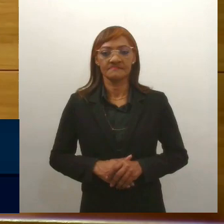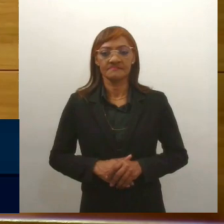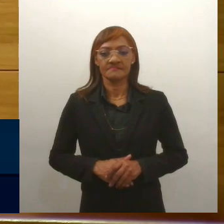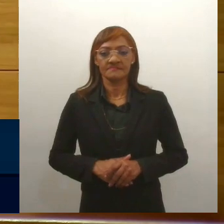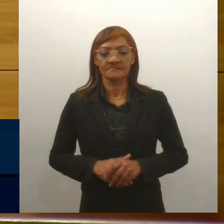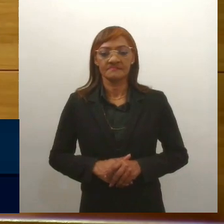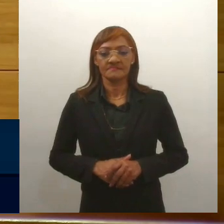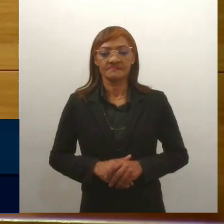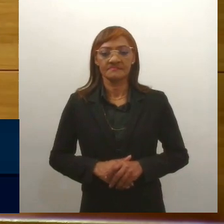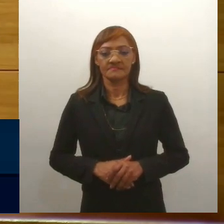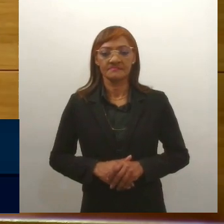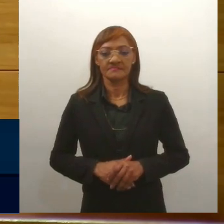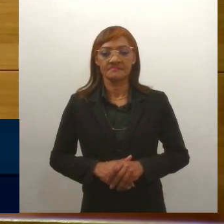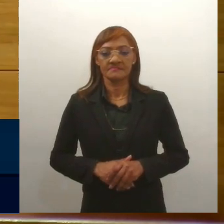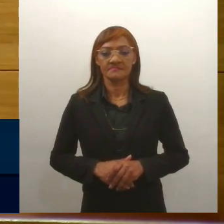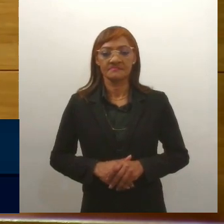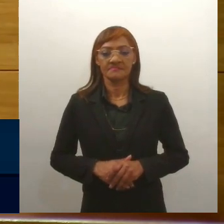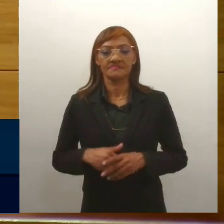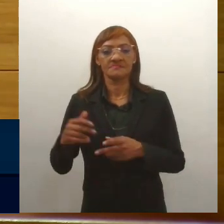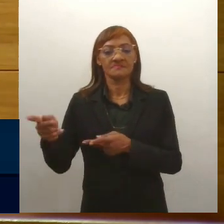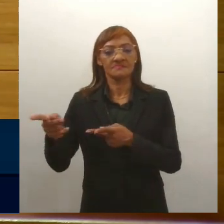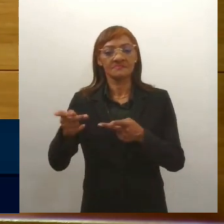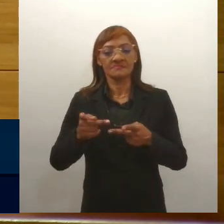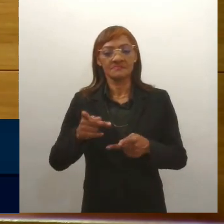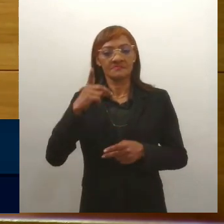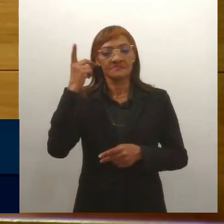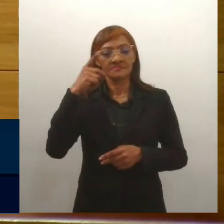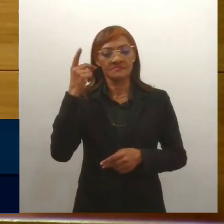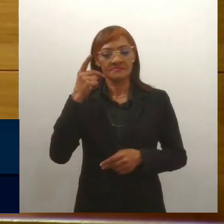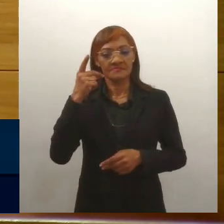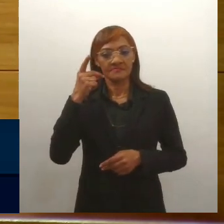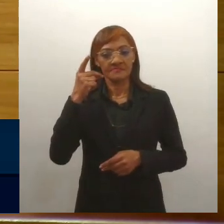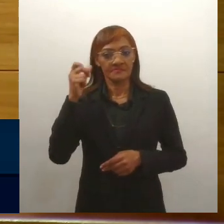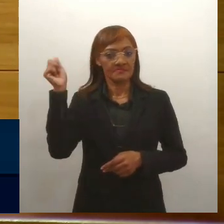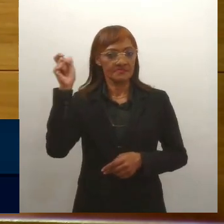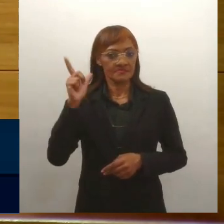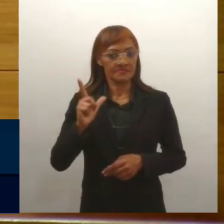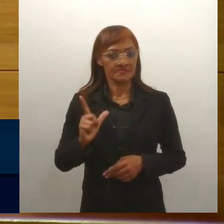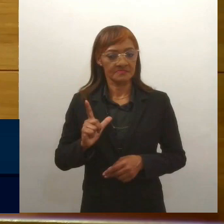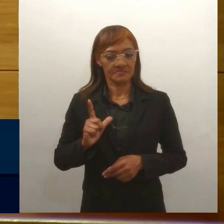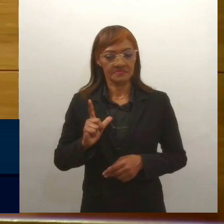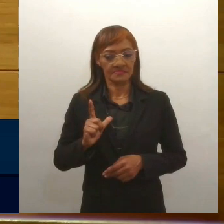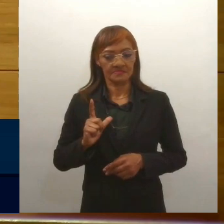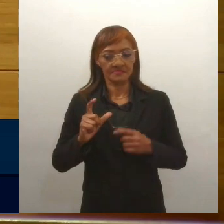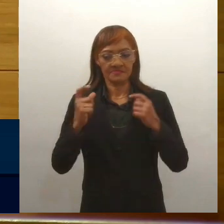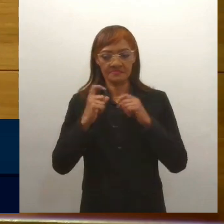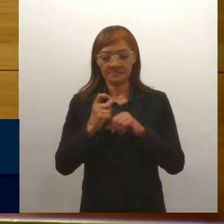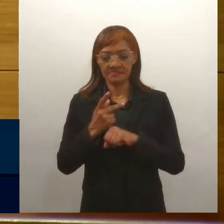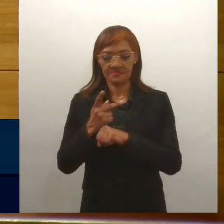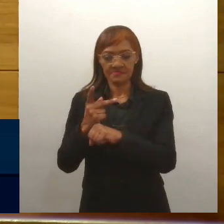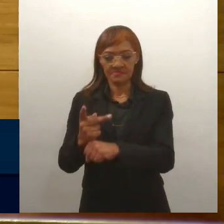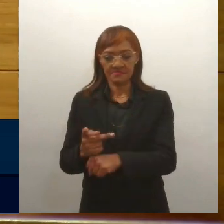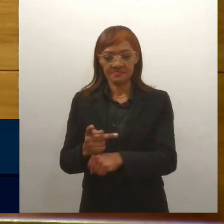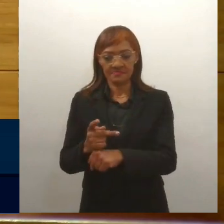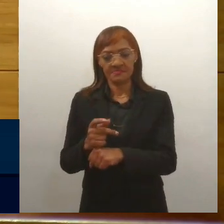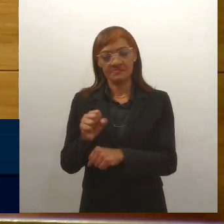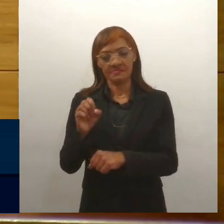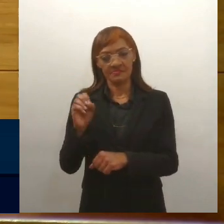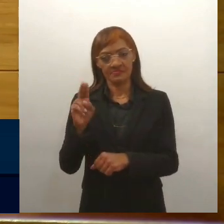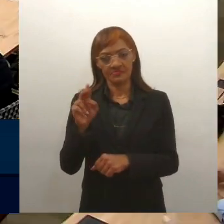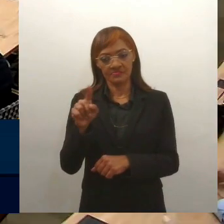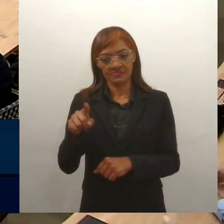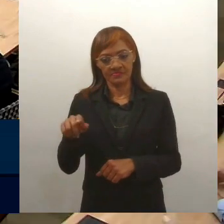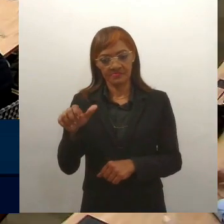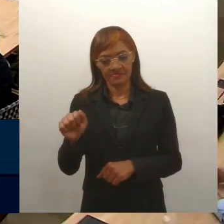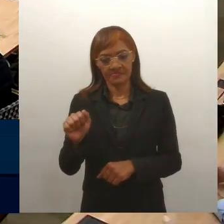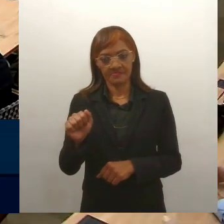convidamos a deputada Lidiane Lucena para fazer a entrega da medalha ao jornalista José Raimundo de Moraes Filho, Raimundo Moraes.